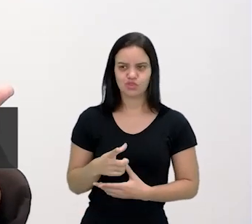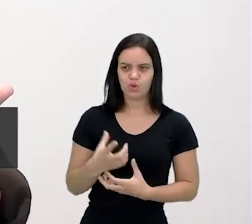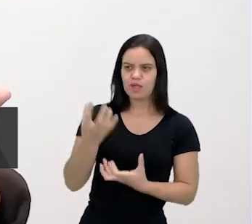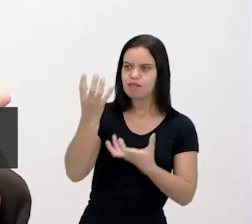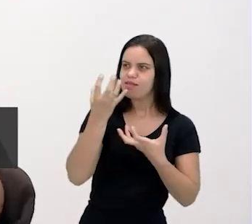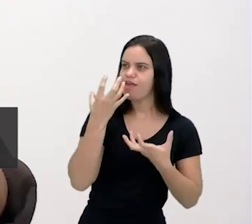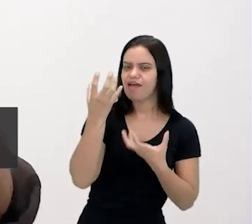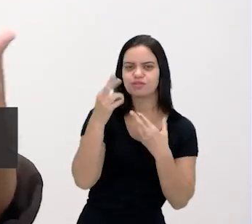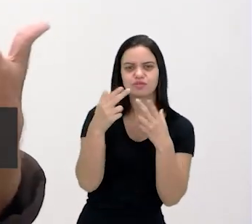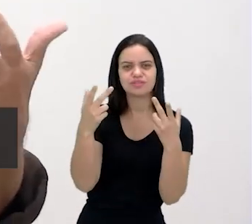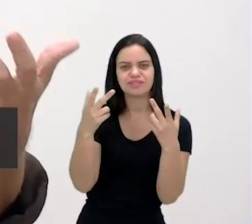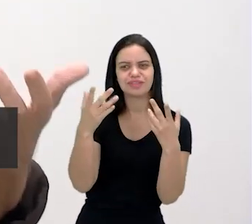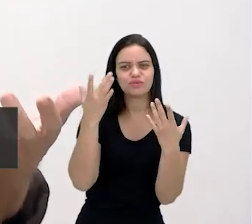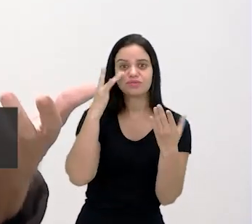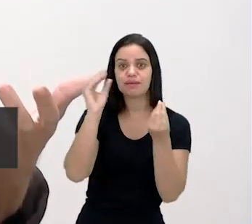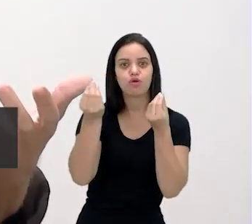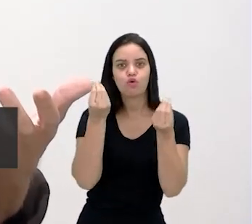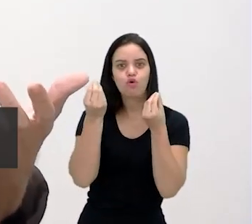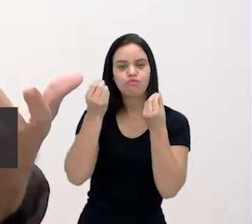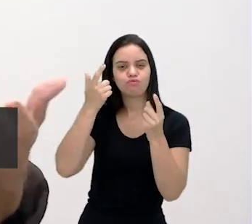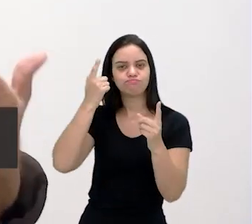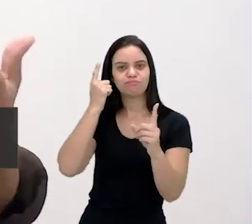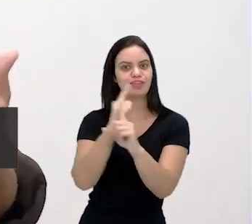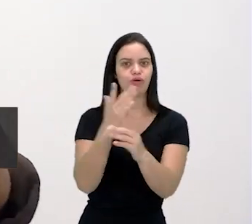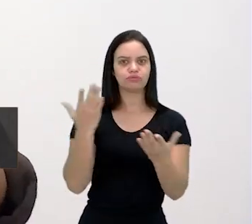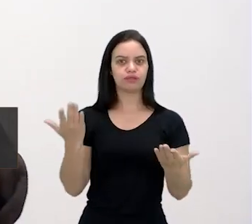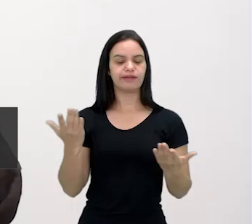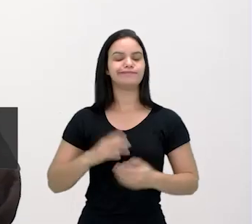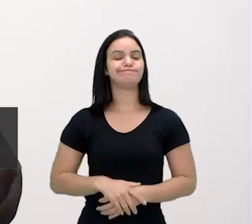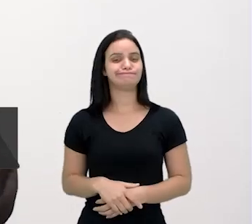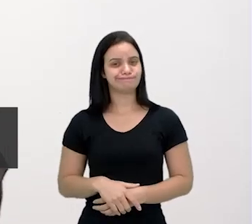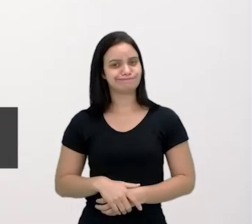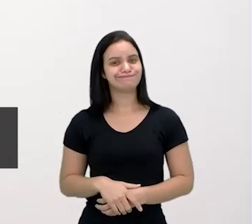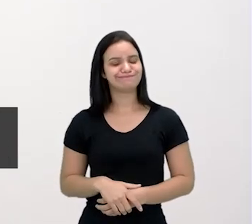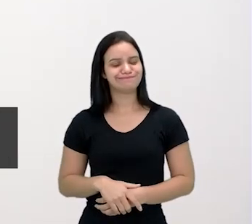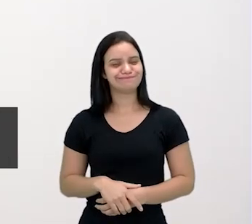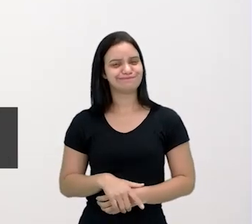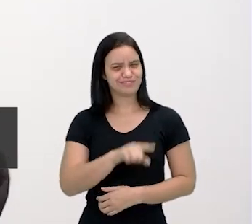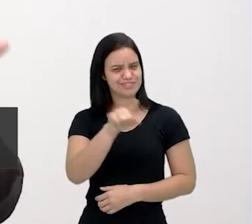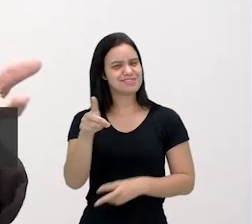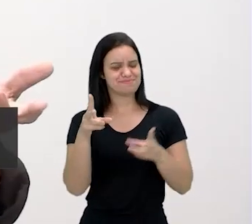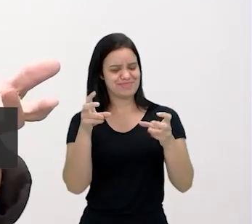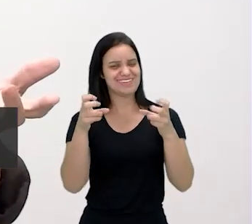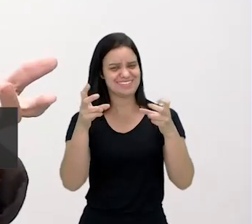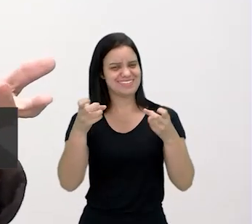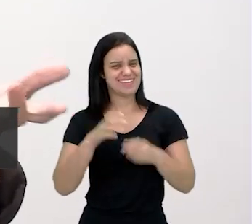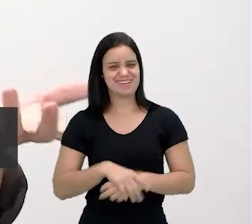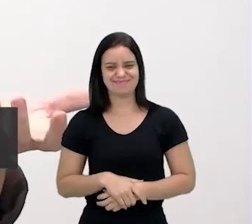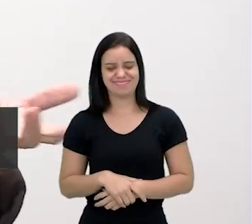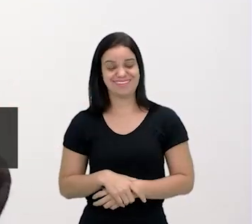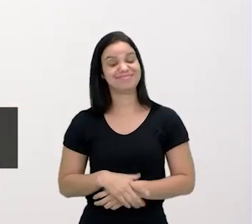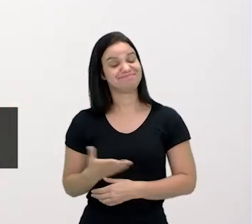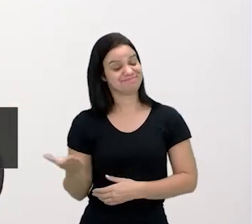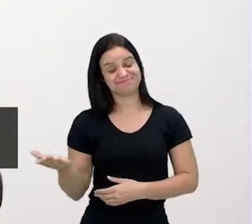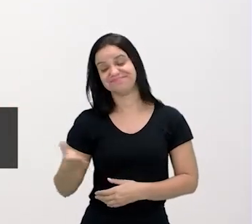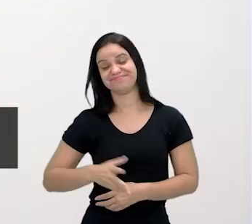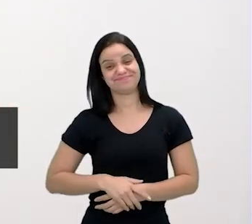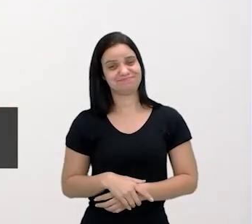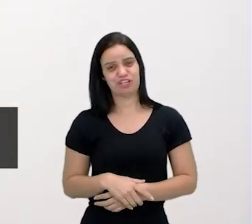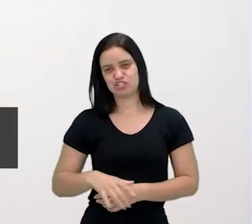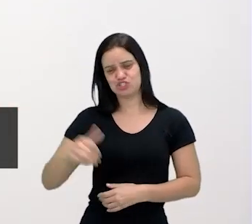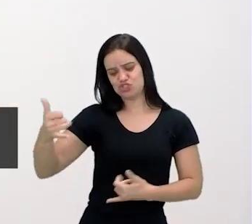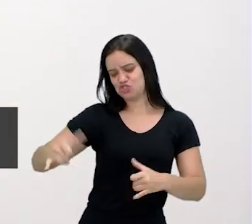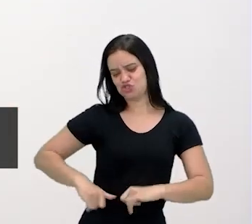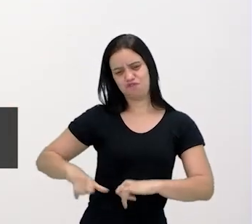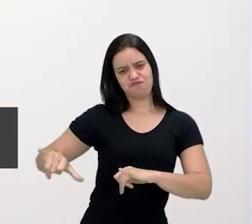algo que não sabe nem onde está. Olha que divertido isso. Só poderia dar no que dá. O quê?